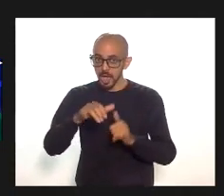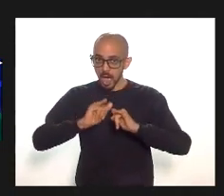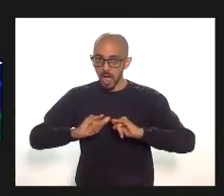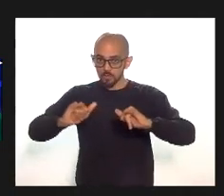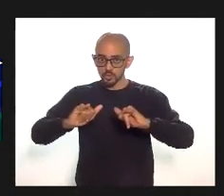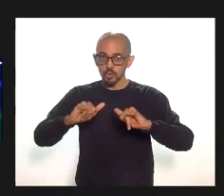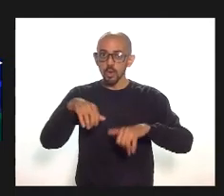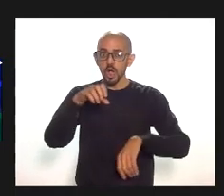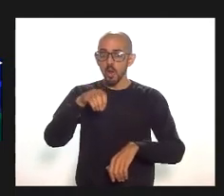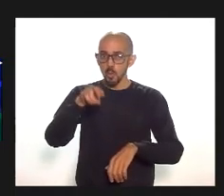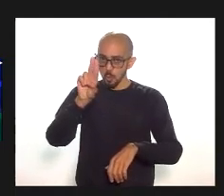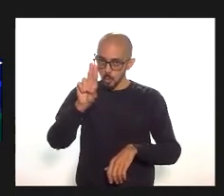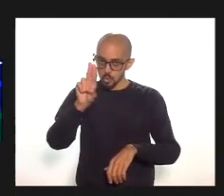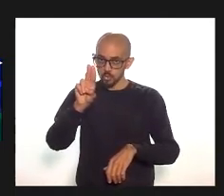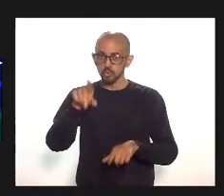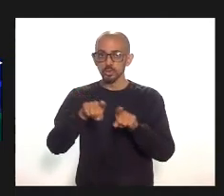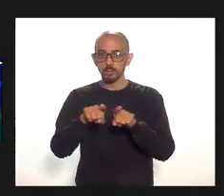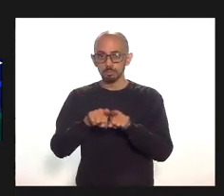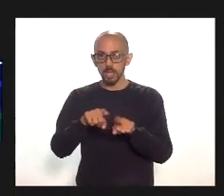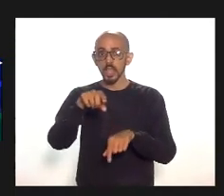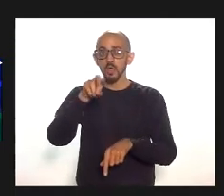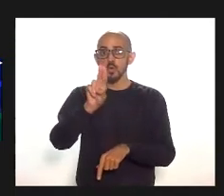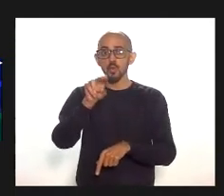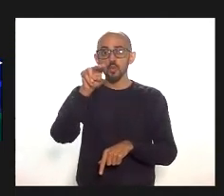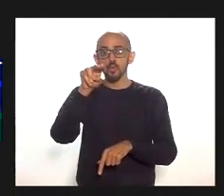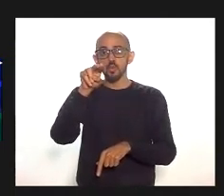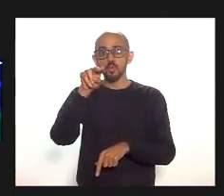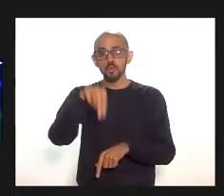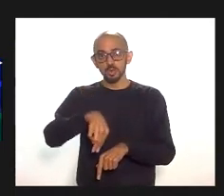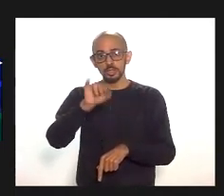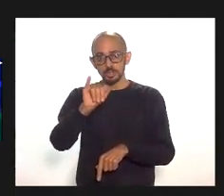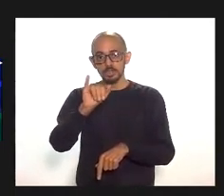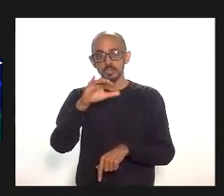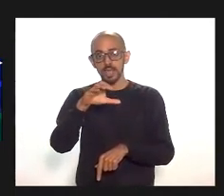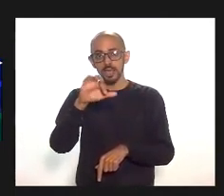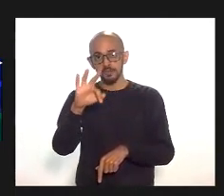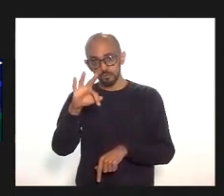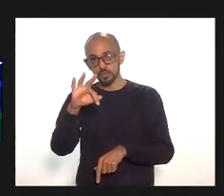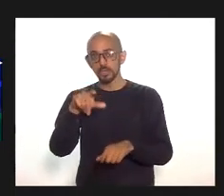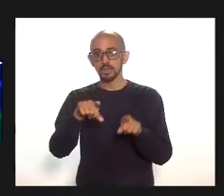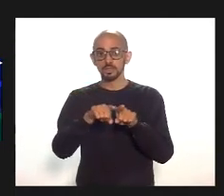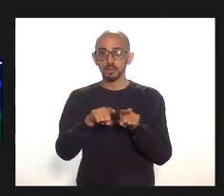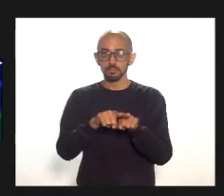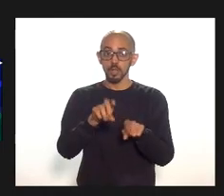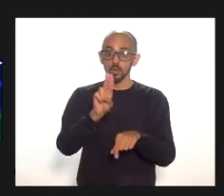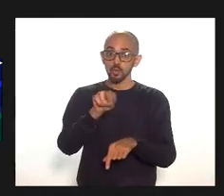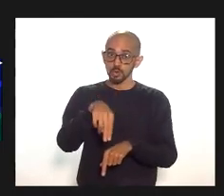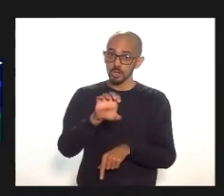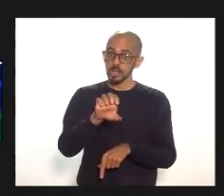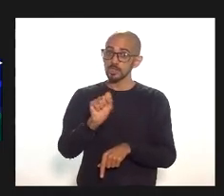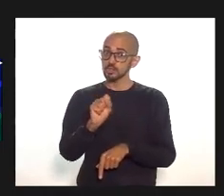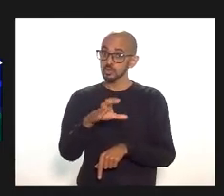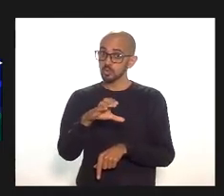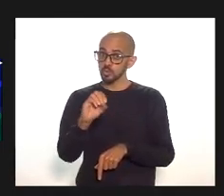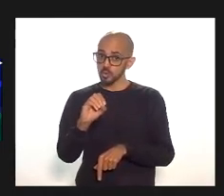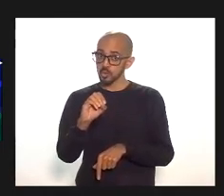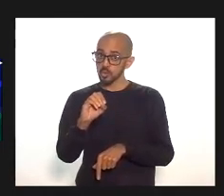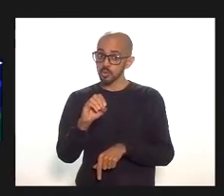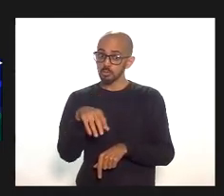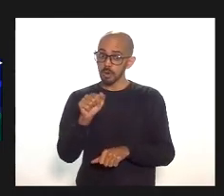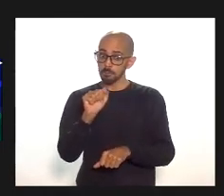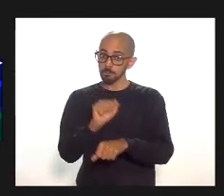ONU, a OMS, a Unicef, a Unesco, que chegaram a alertar sobre a gravidade da interrupção das aulas